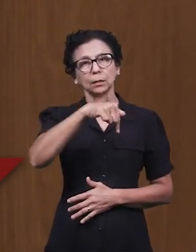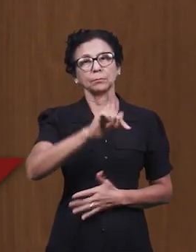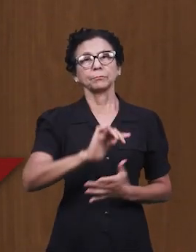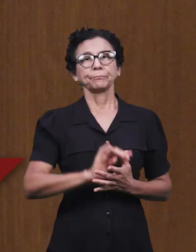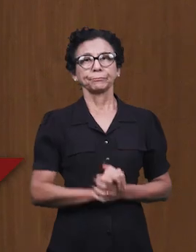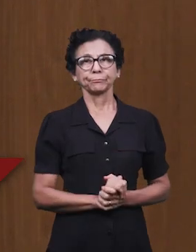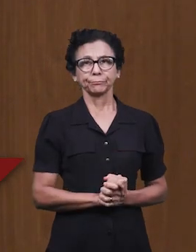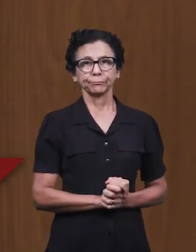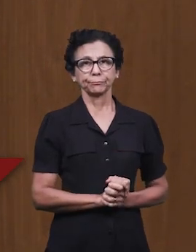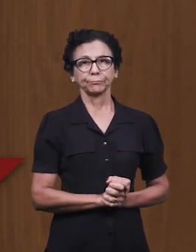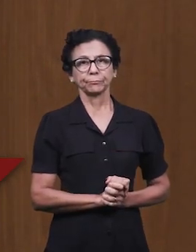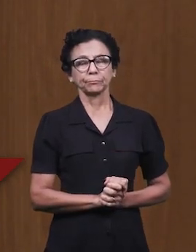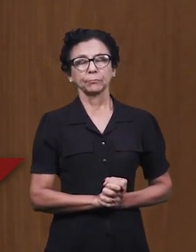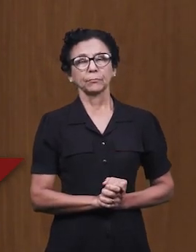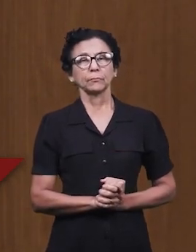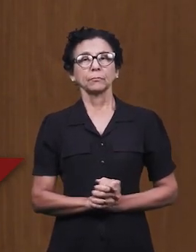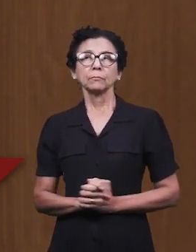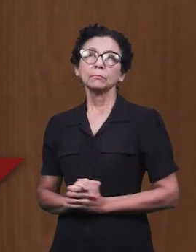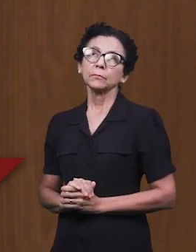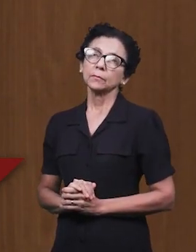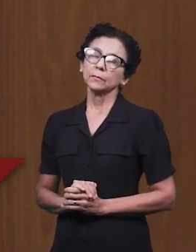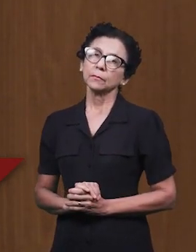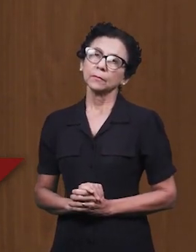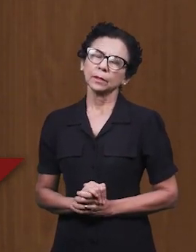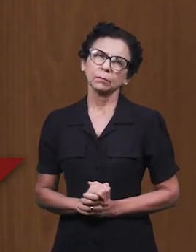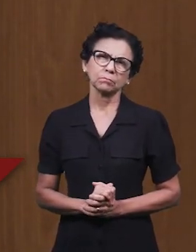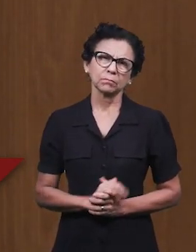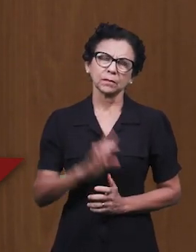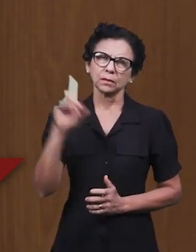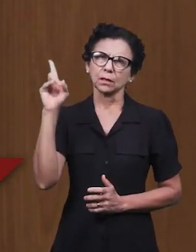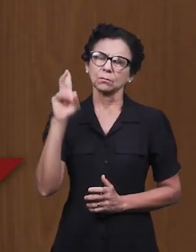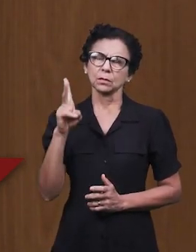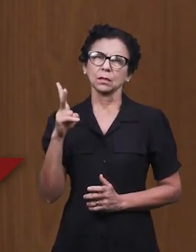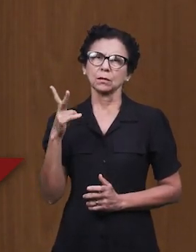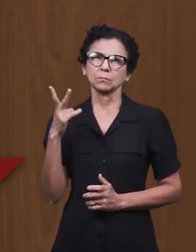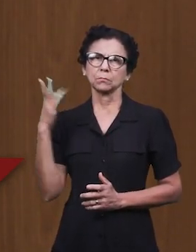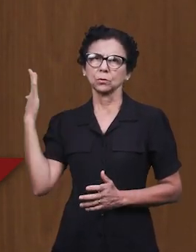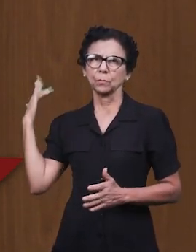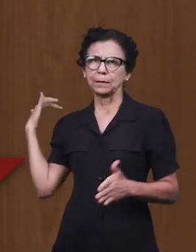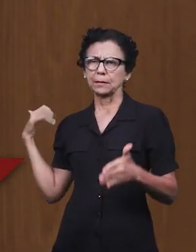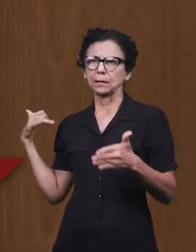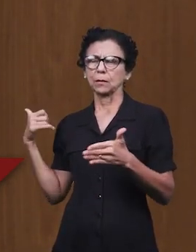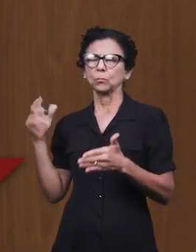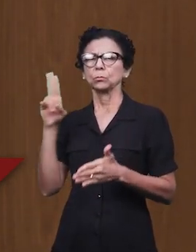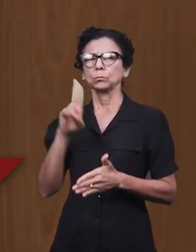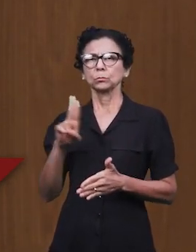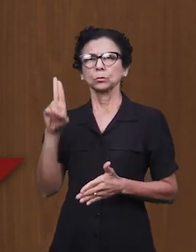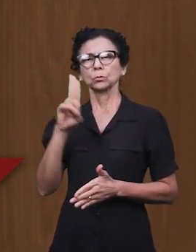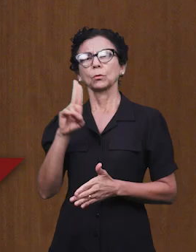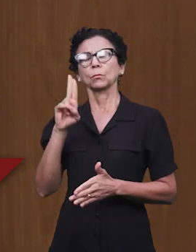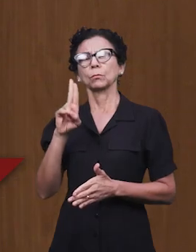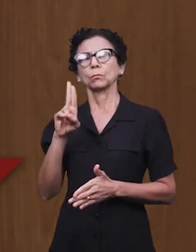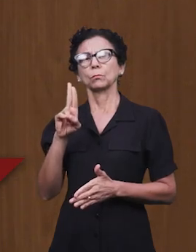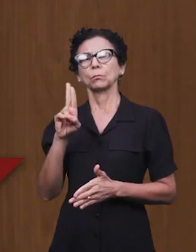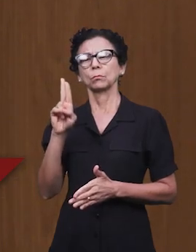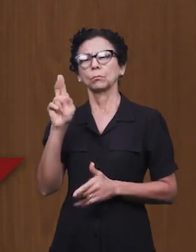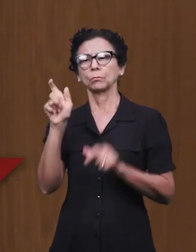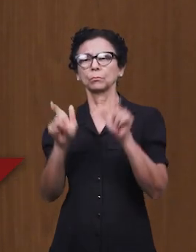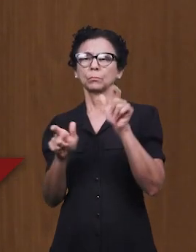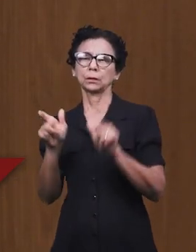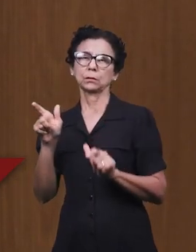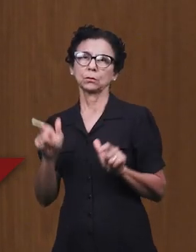são pessoas. Homens o Senhor usou sempre, né? Servos de Deus. Agora, o segredo não está